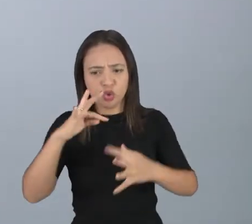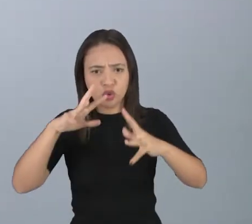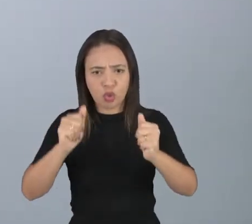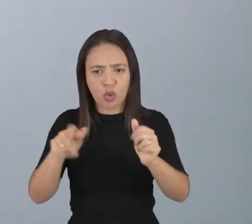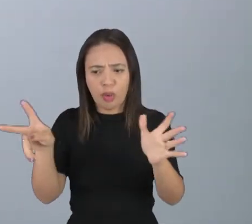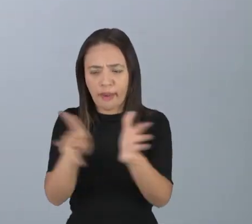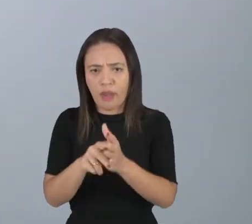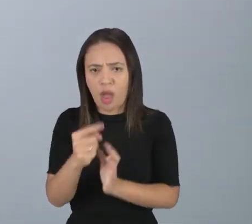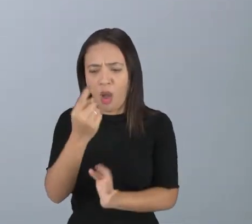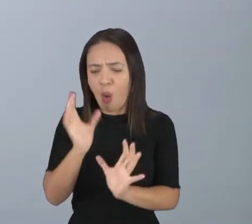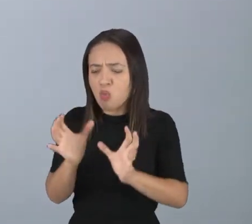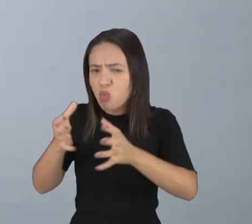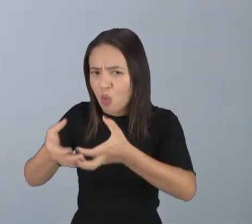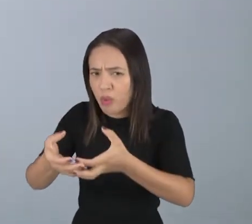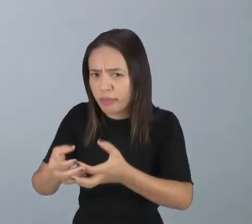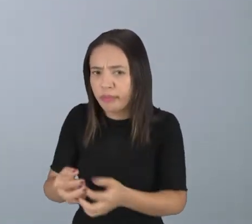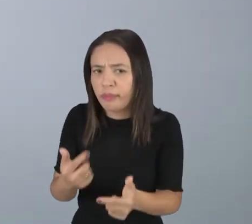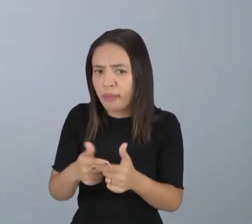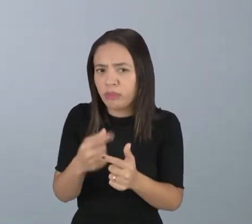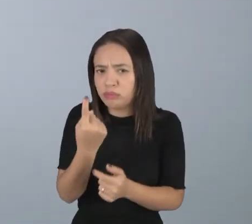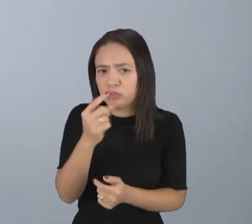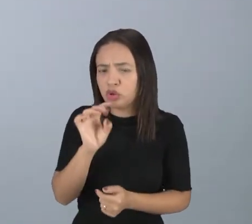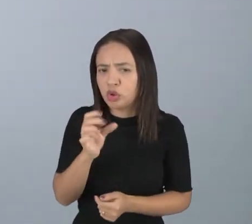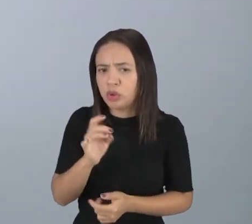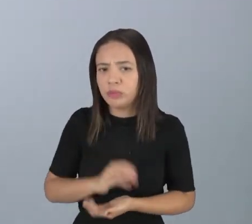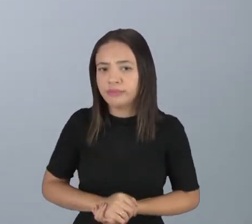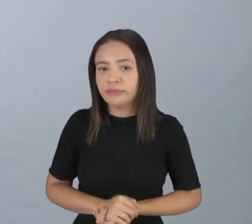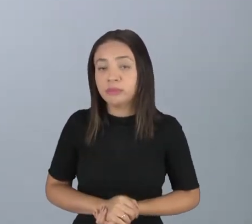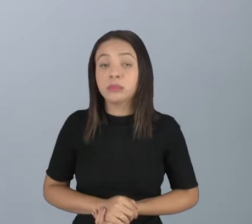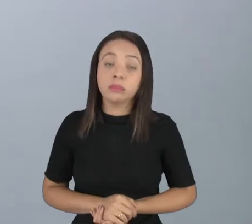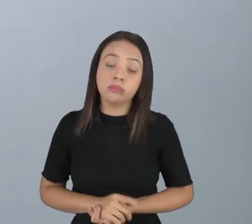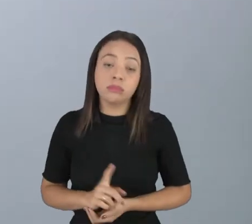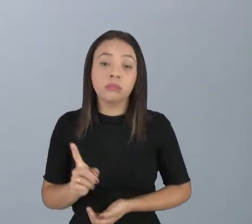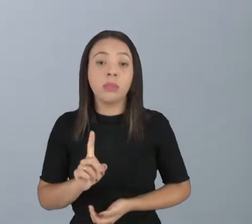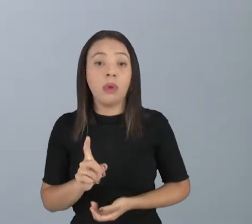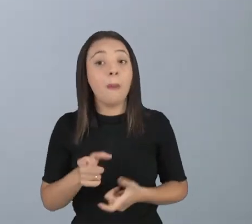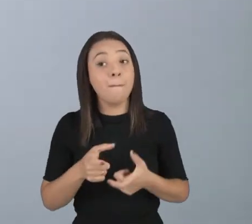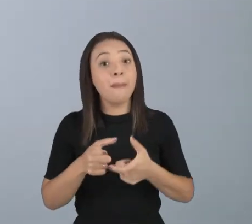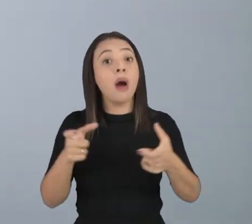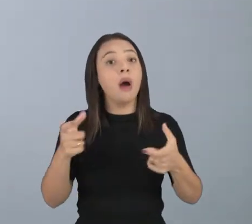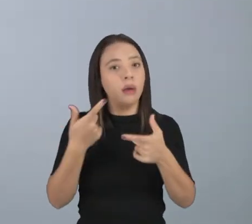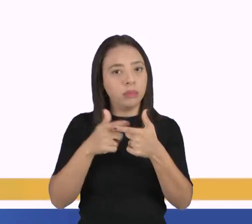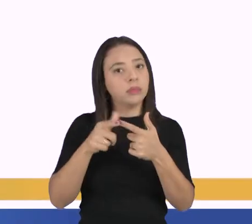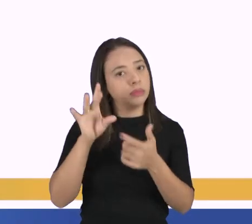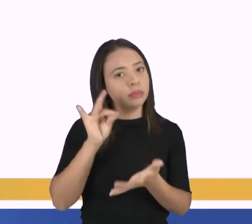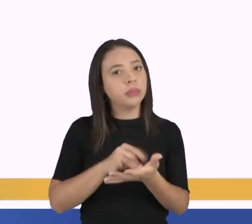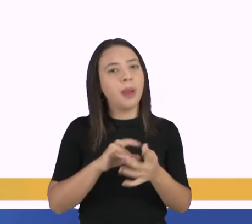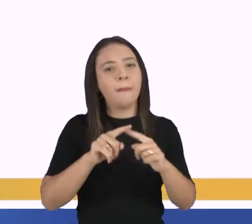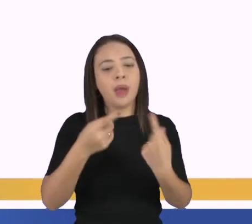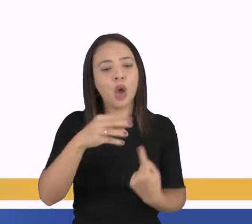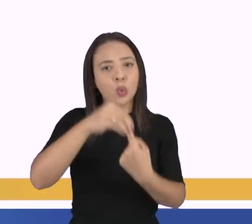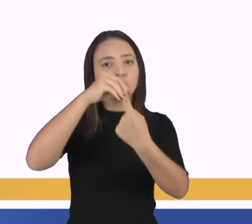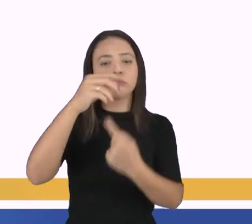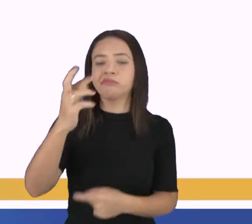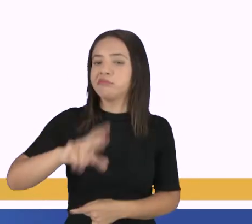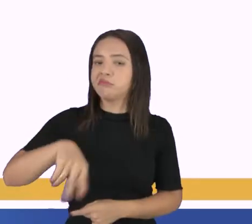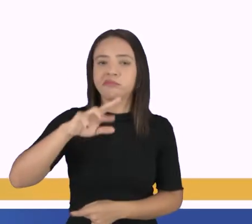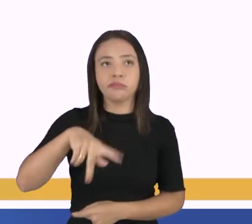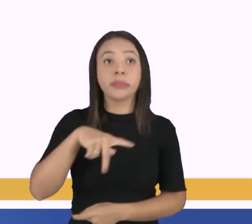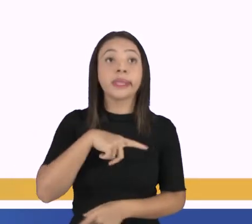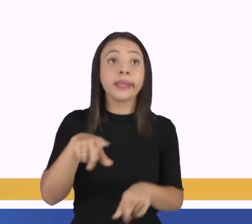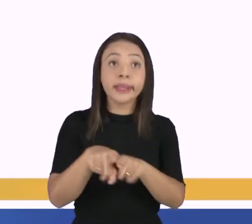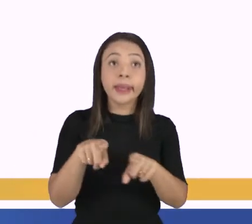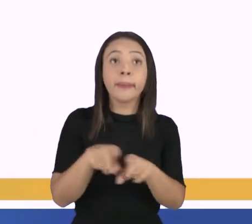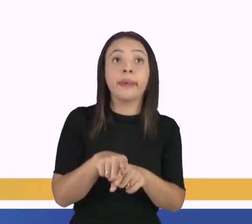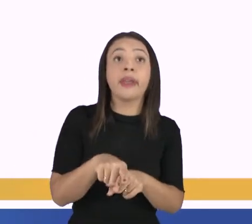problema? Não. Talvez seja o maior, mas não é o único. Primeiro, né, vamos ter a falta